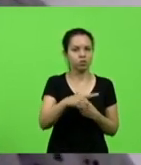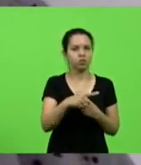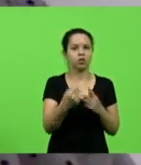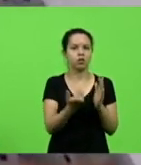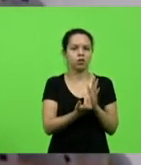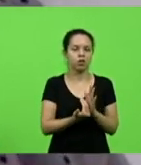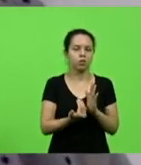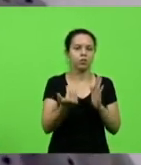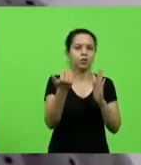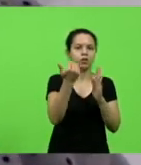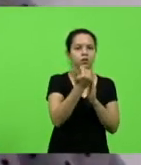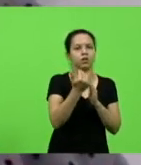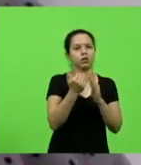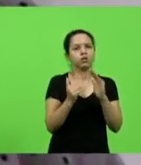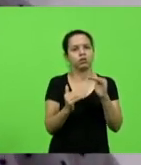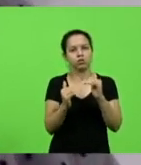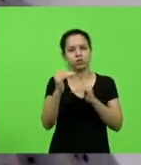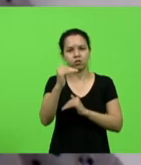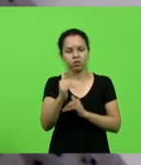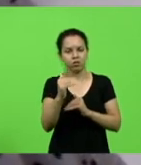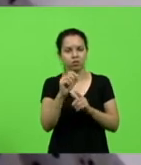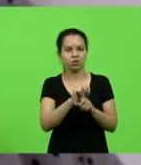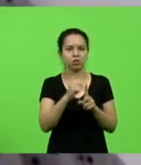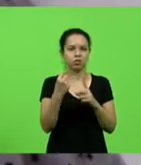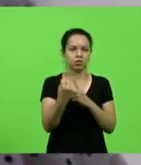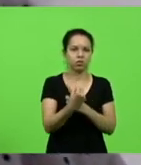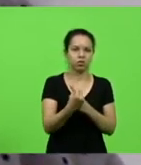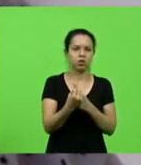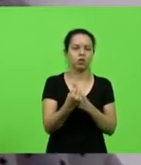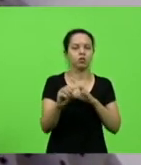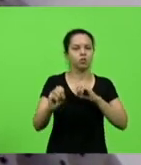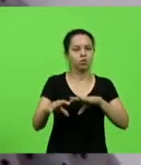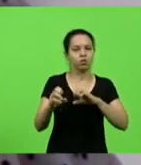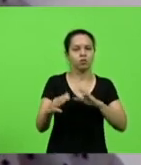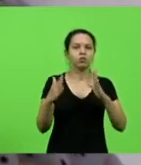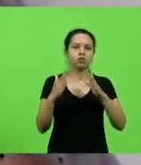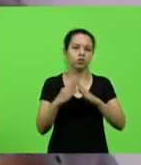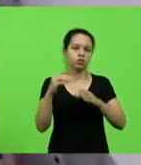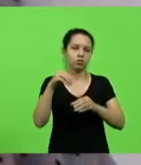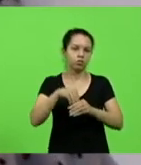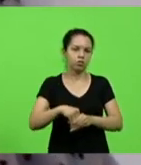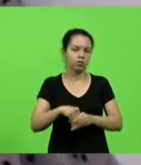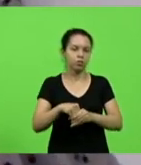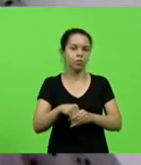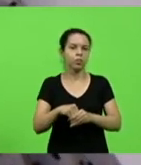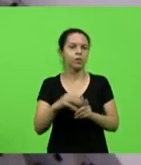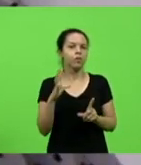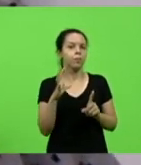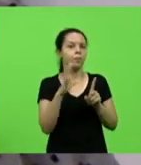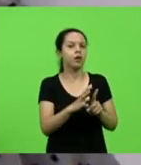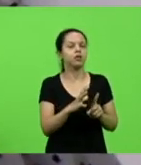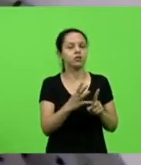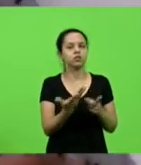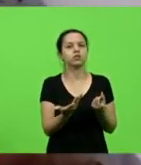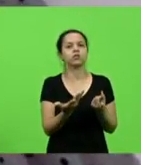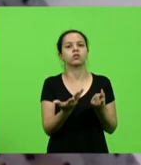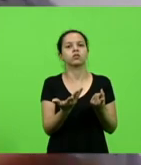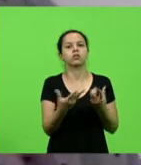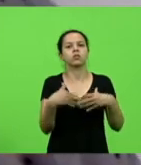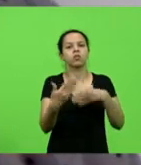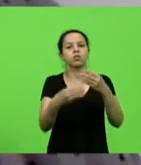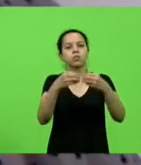desigualdade social com a educação domiciliar? Qual o impacto da educação domiciliar